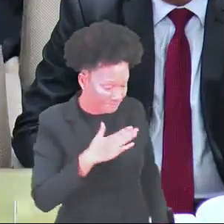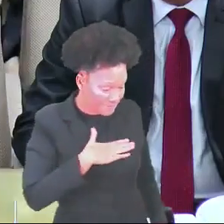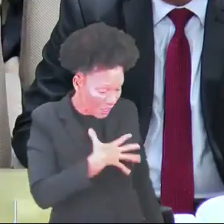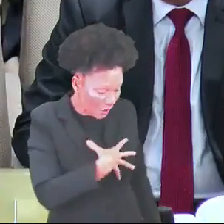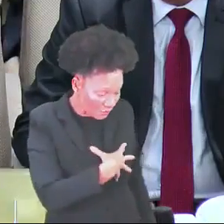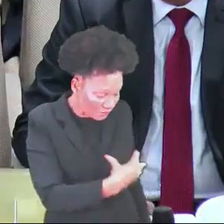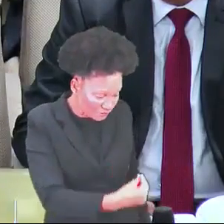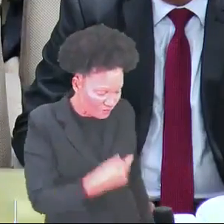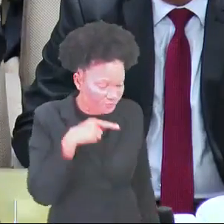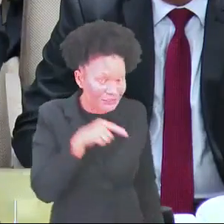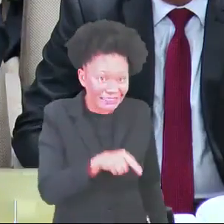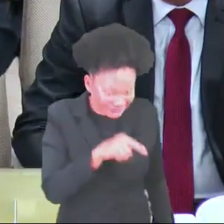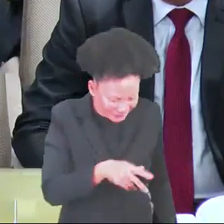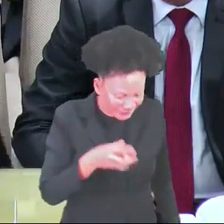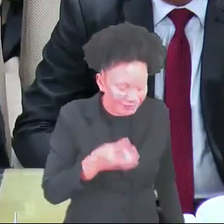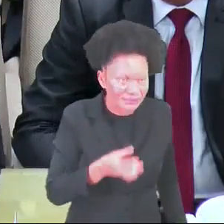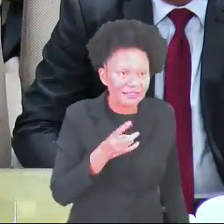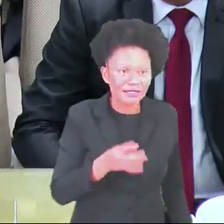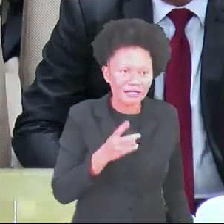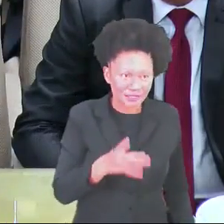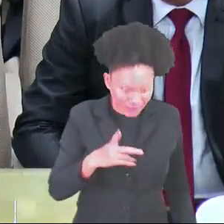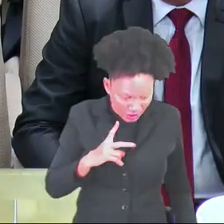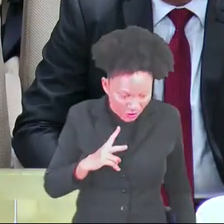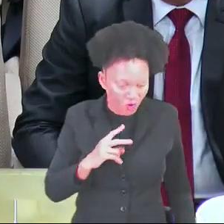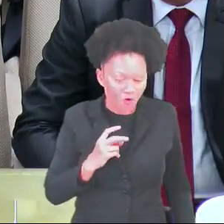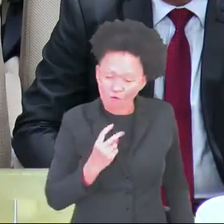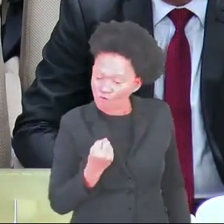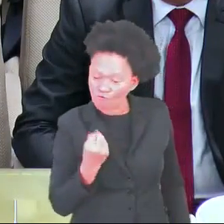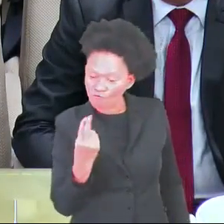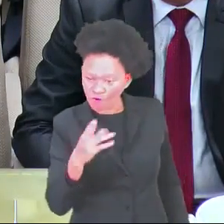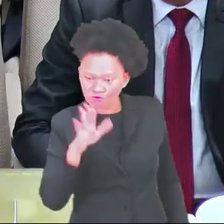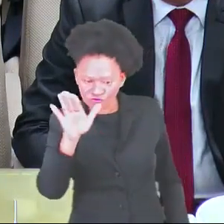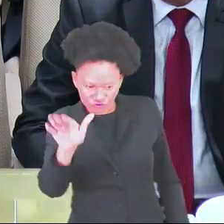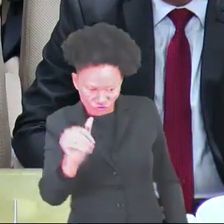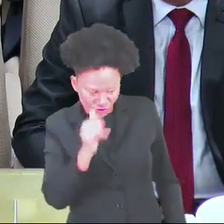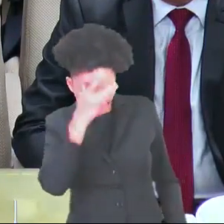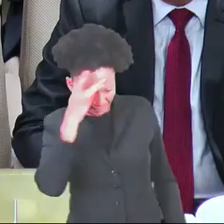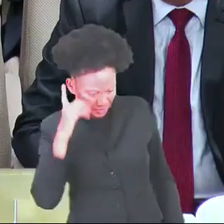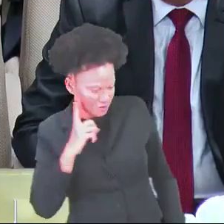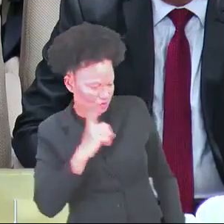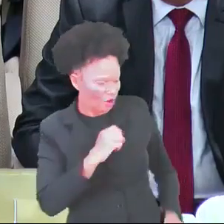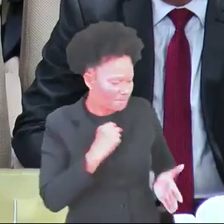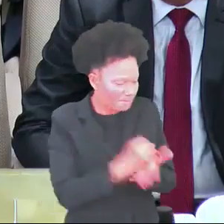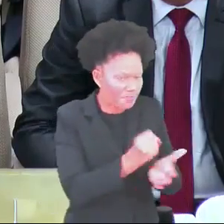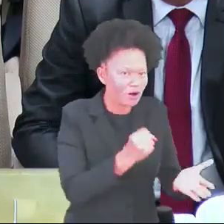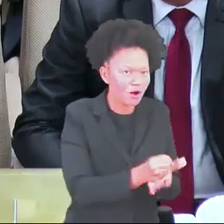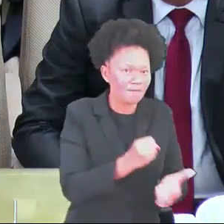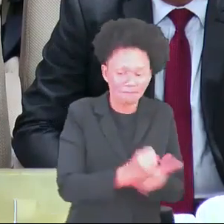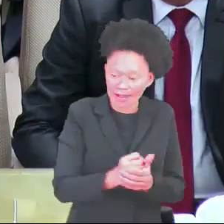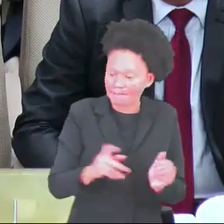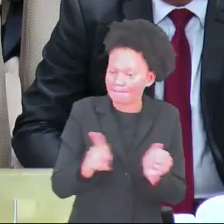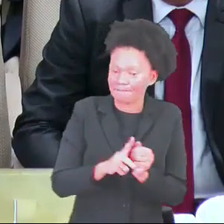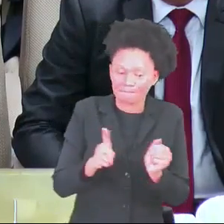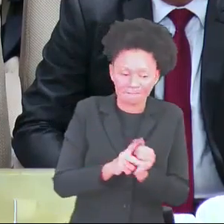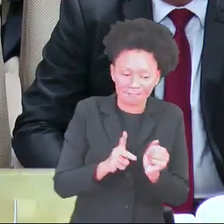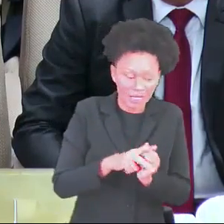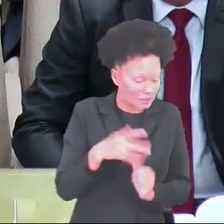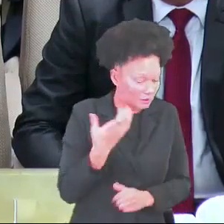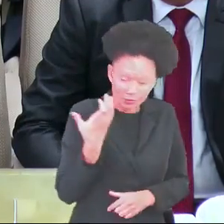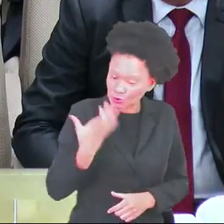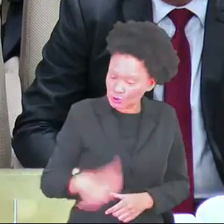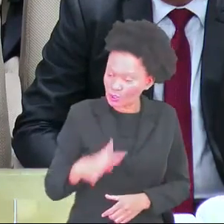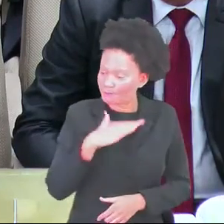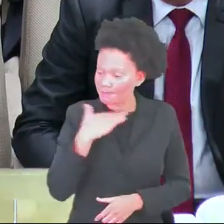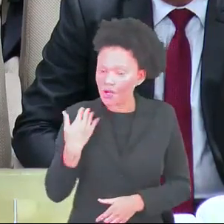filho, ele está lá nas drogas, mas eu vou agora chamar alguém para tirá-lo de lá. Ô Pedro, você que não quis morrer,